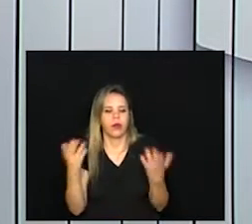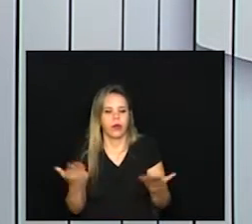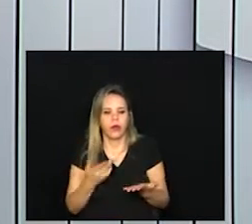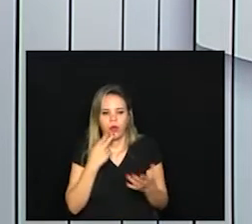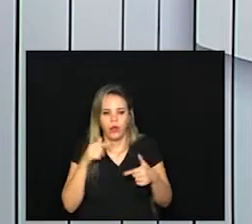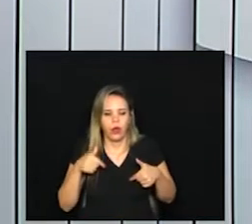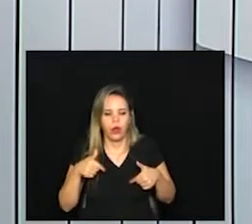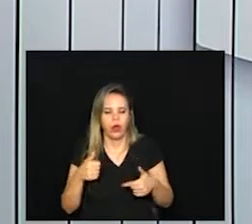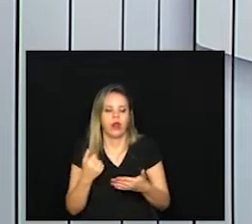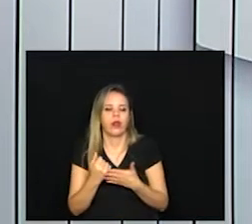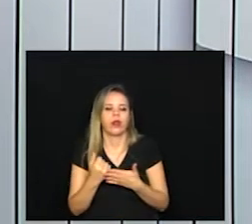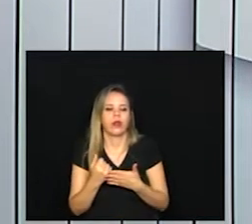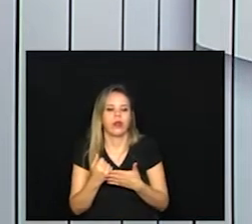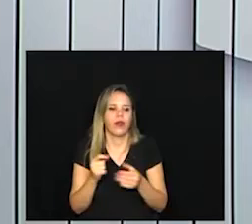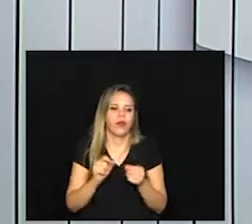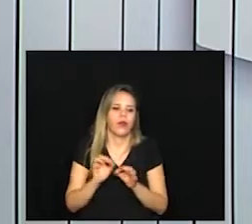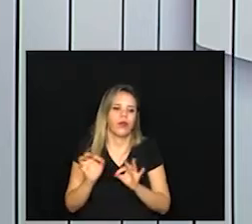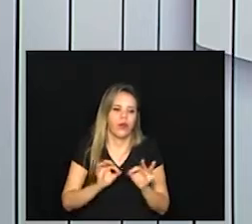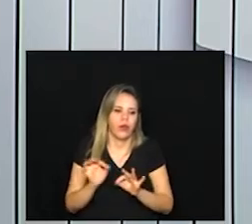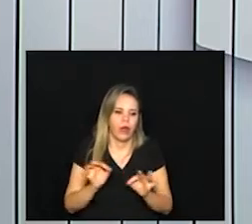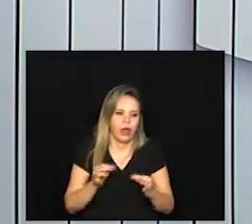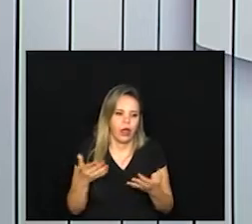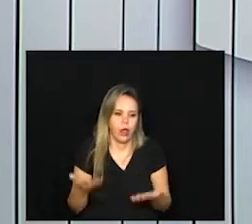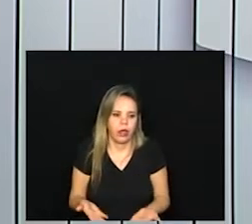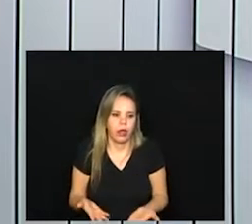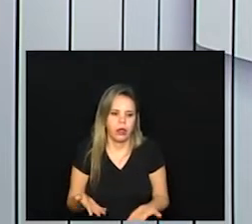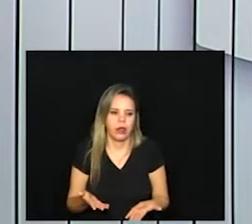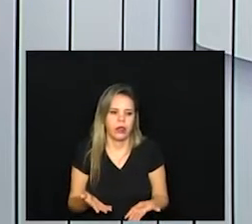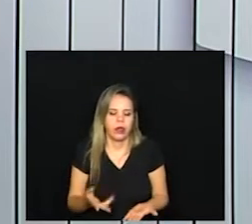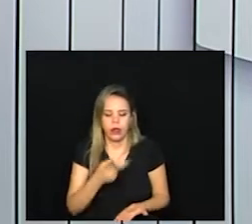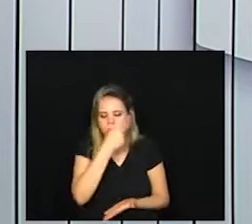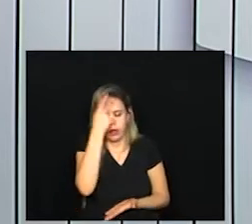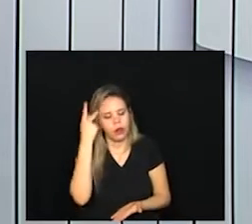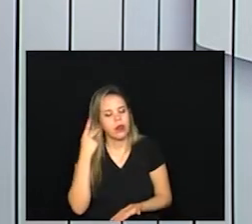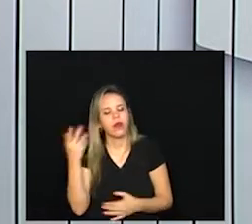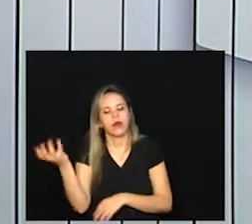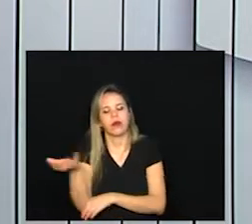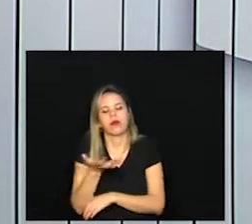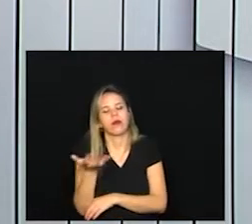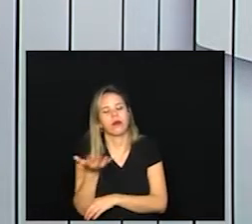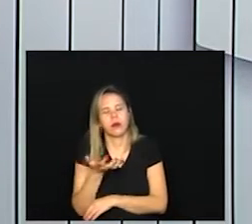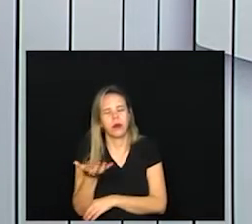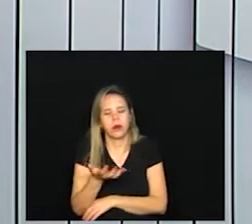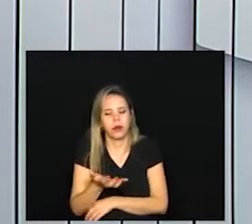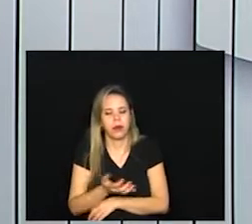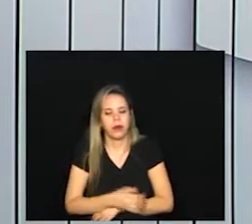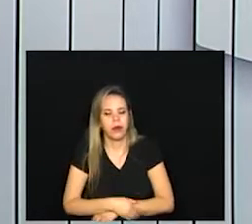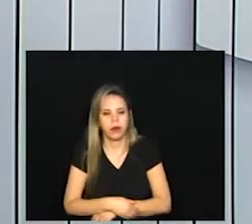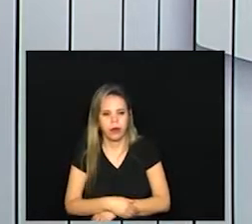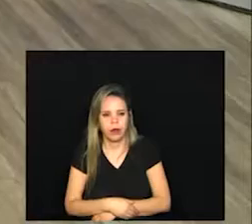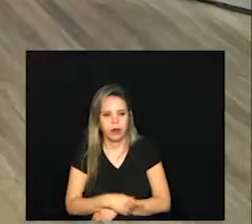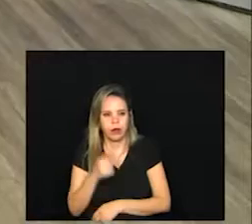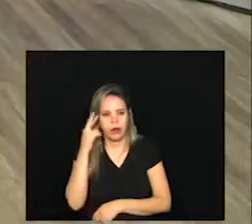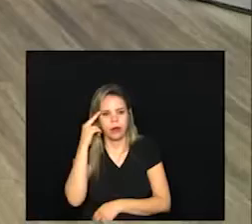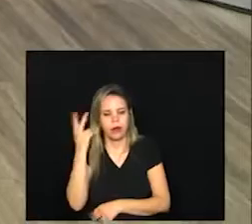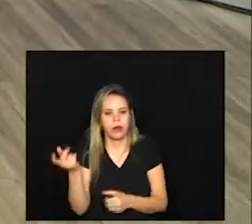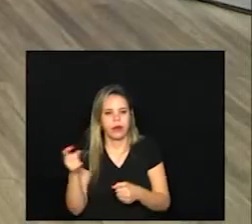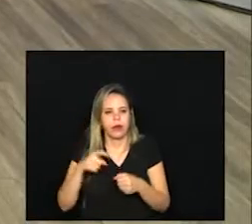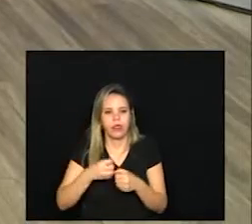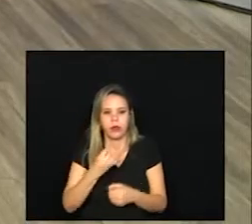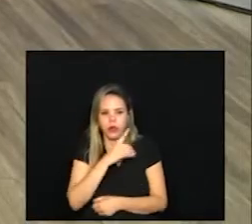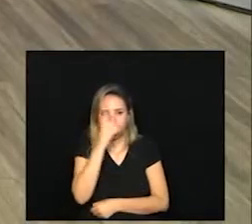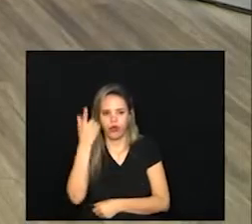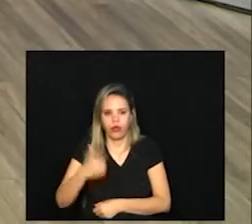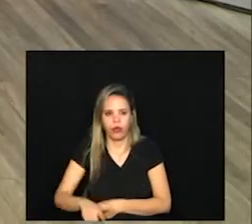das ações que estão sendo realizadas com as pessoas em situação de rua. André Aranha, bom